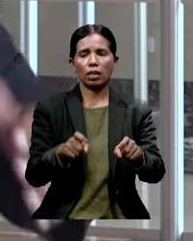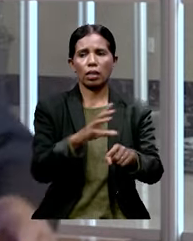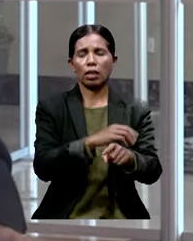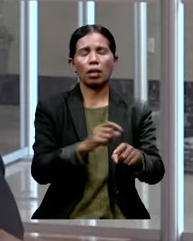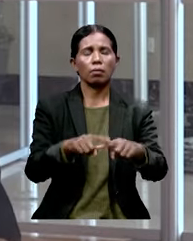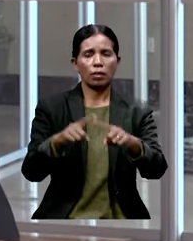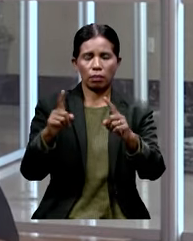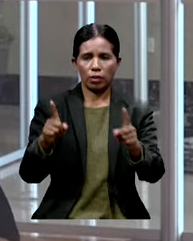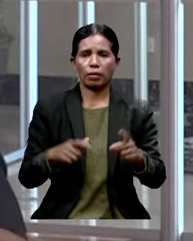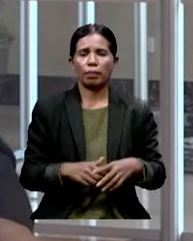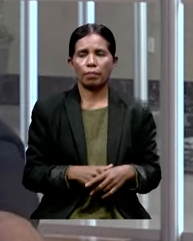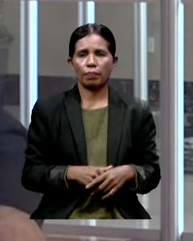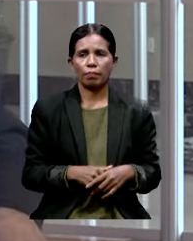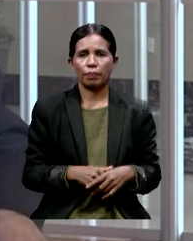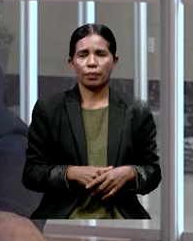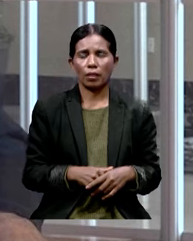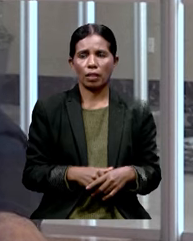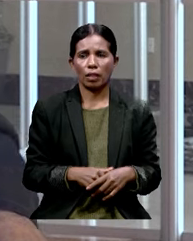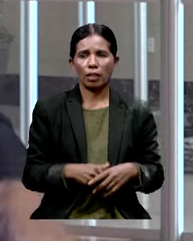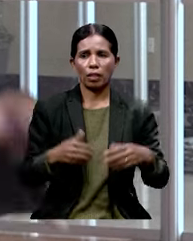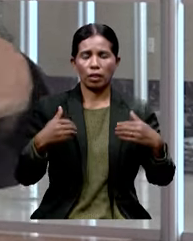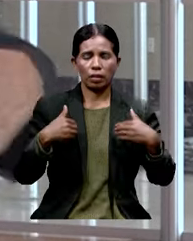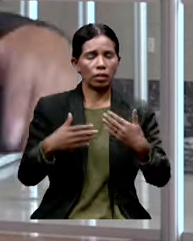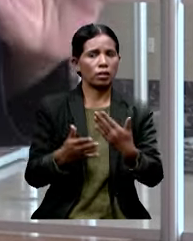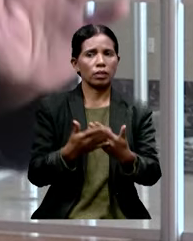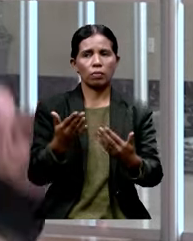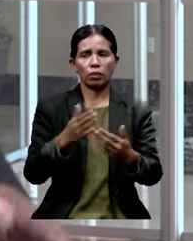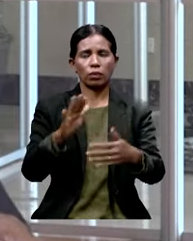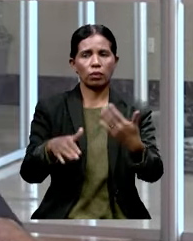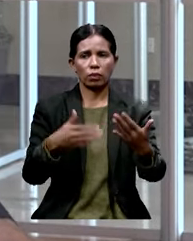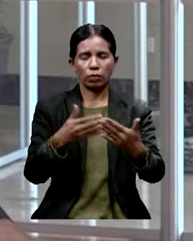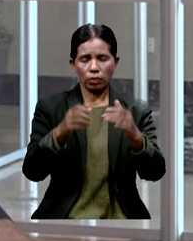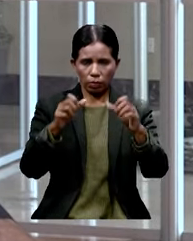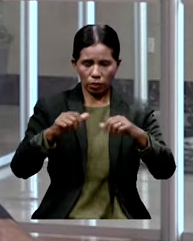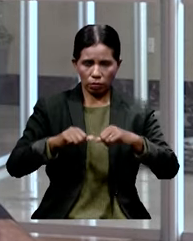bem, ou maioria simples de para botar pela lao.